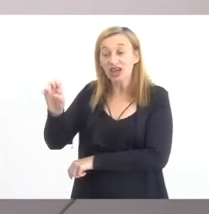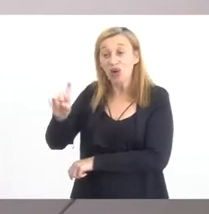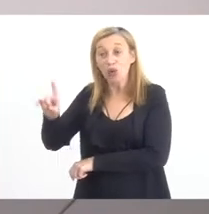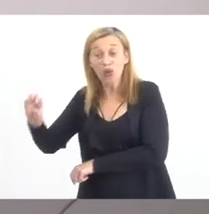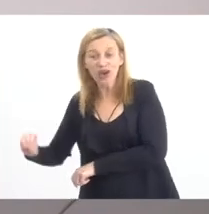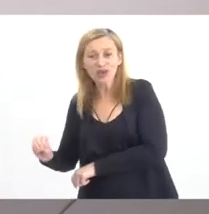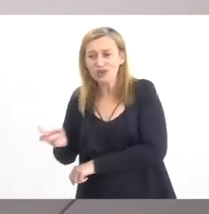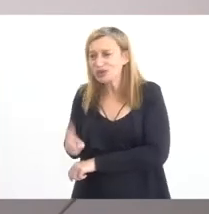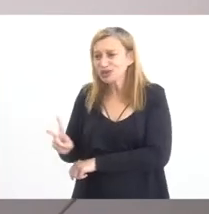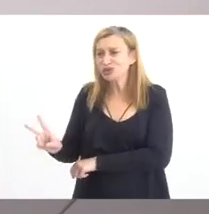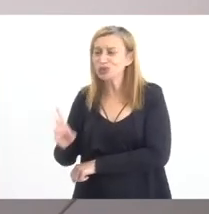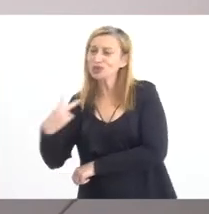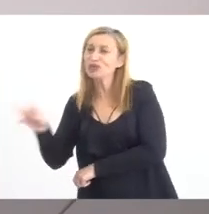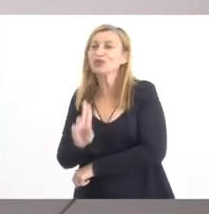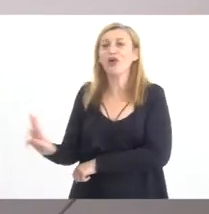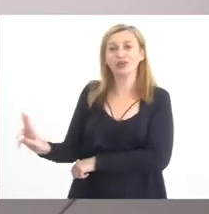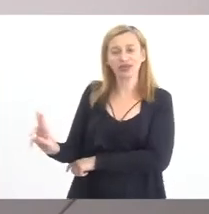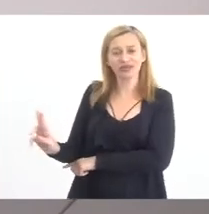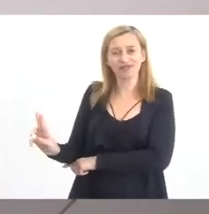seu nome, com sua autonomia.